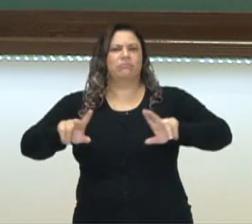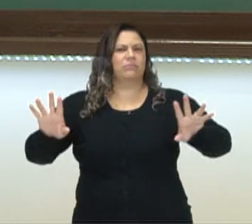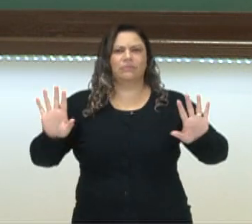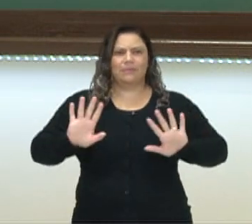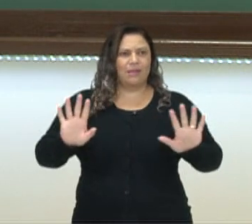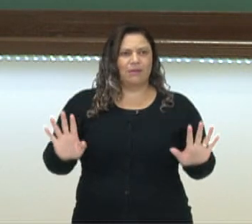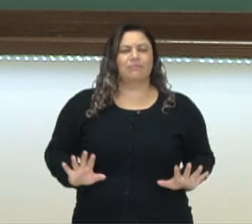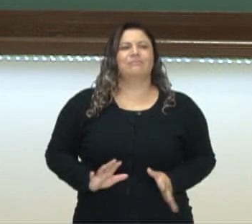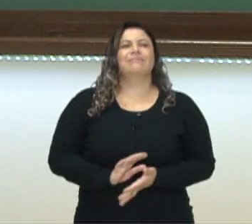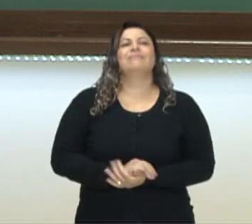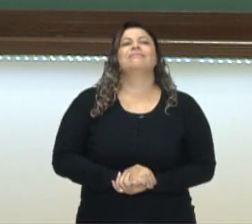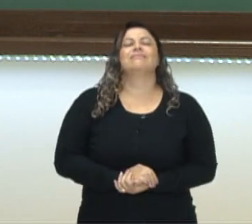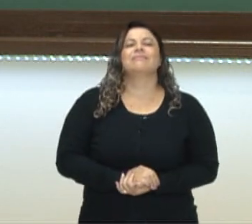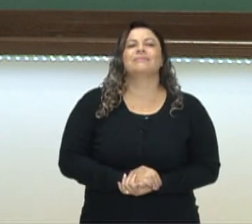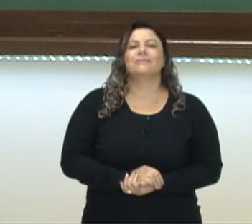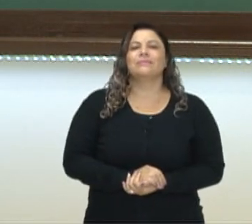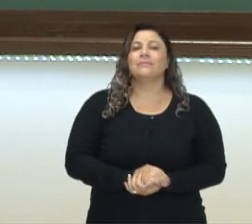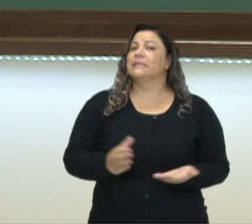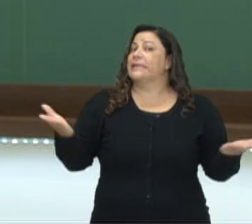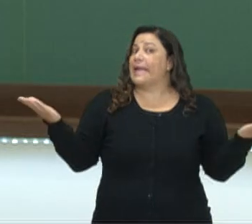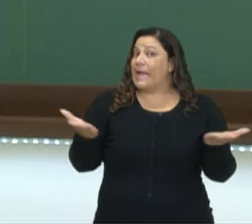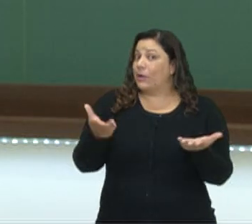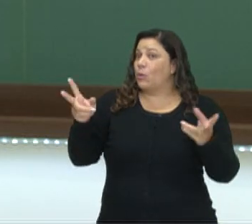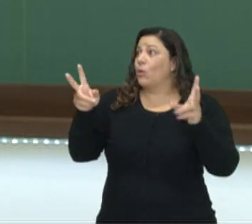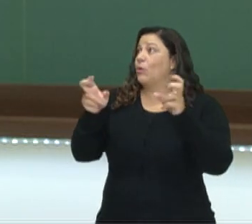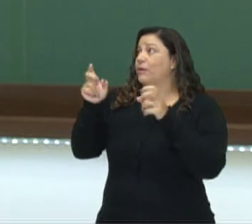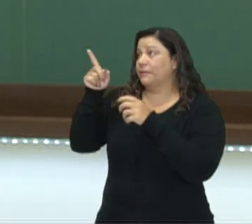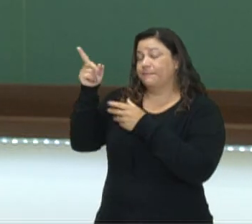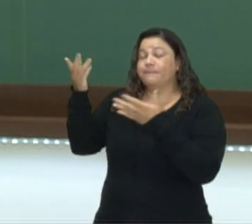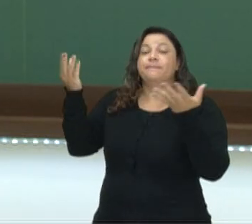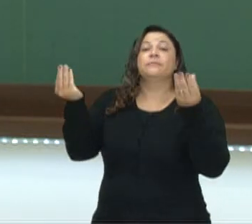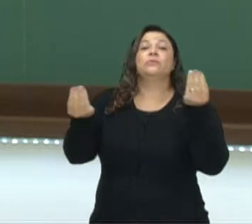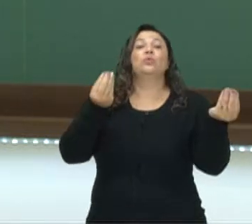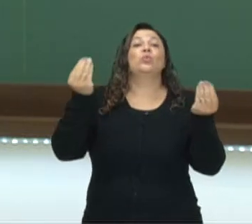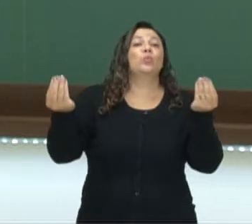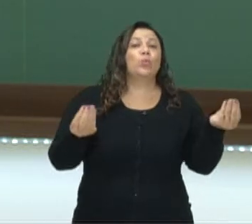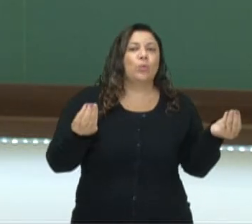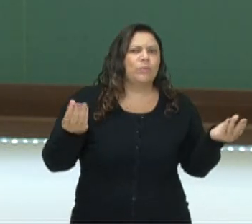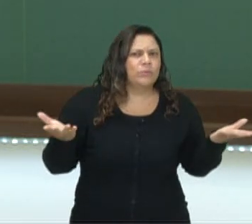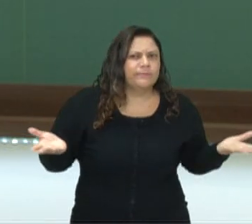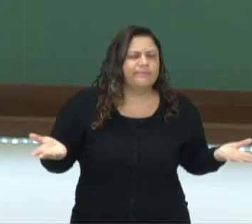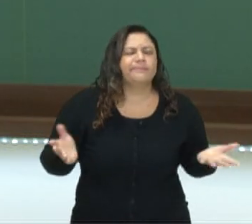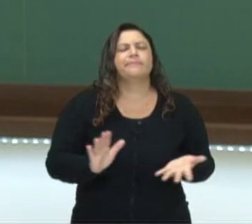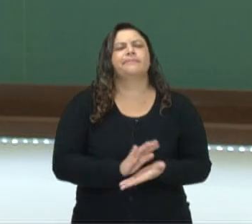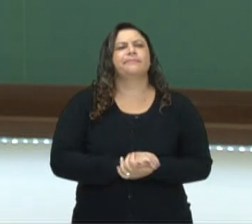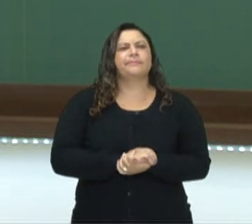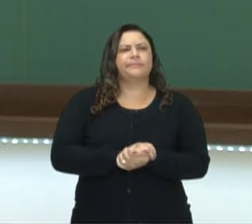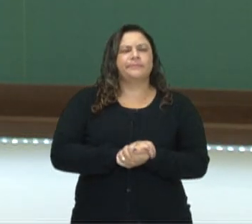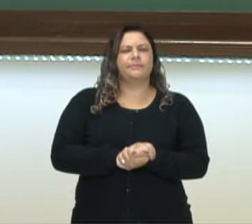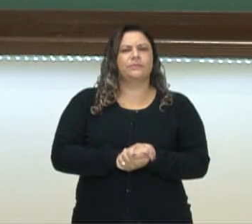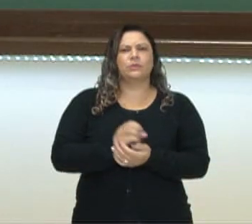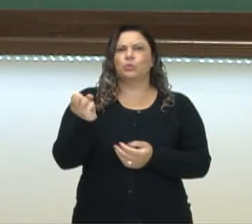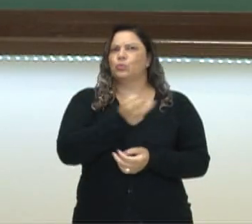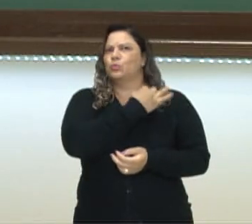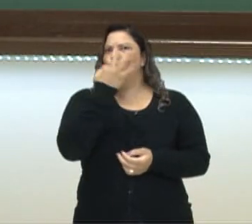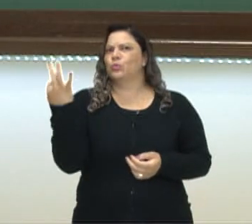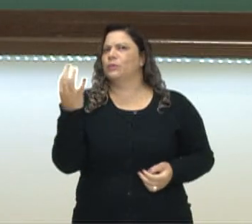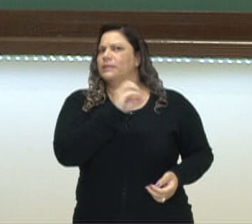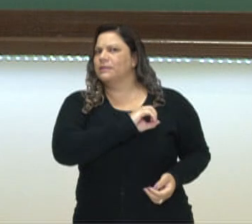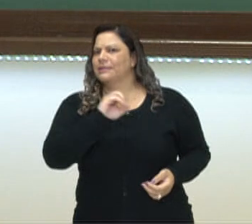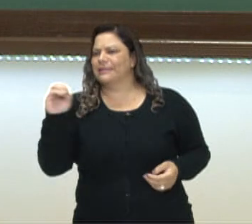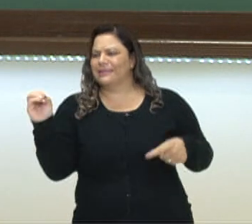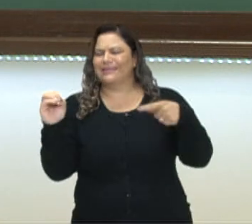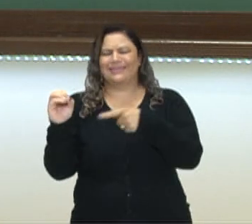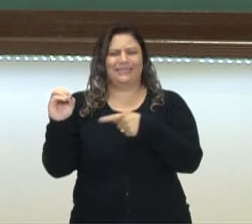Não é verdade? Muito bem. E agora? Como que será que vai ficar isso daqui? Olha quantos zeros. Será que